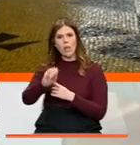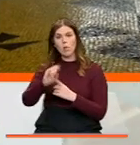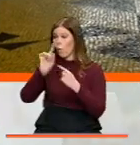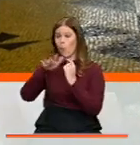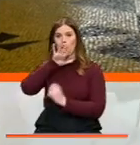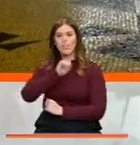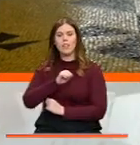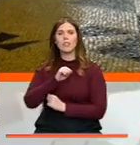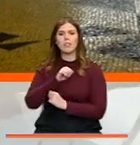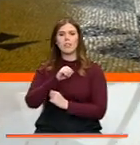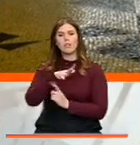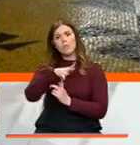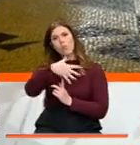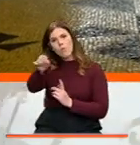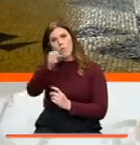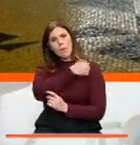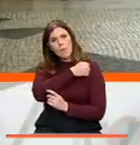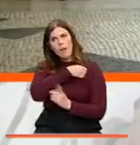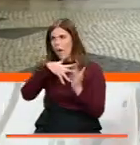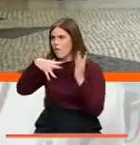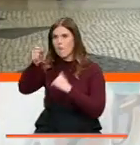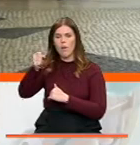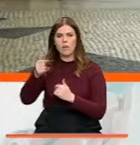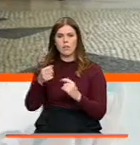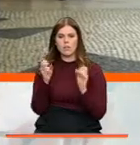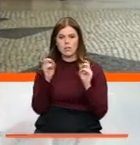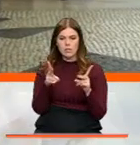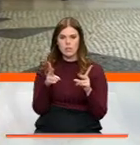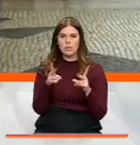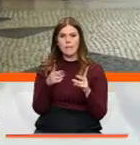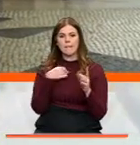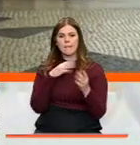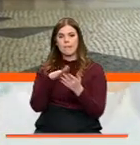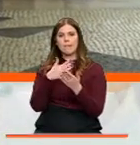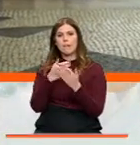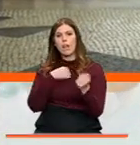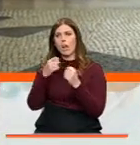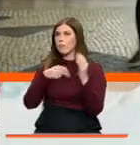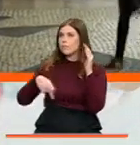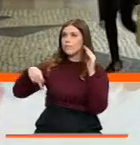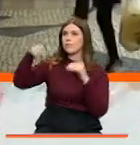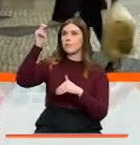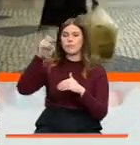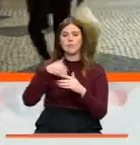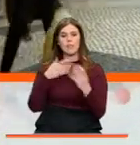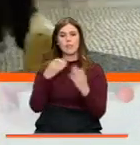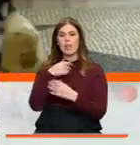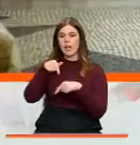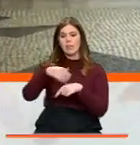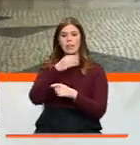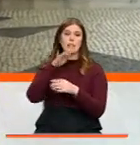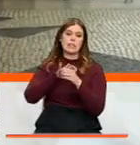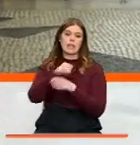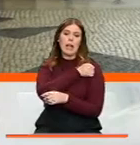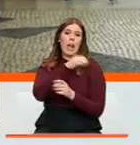o outro filho, e vou-te levar para cima, para a casa do Gonçalo. Entramos no carro e viemos para cima. Em cá estão na casa do